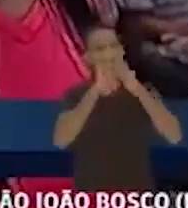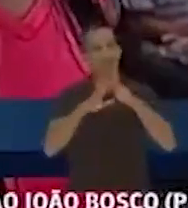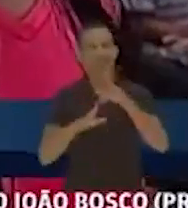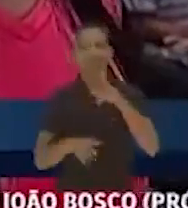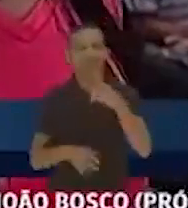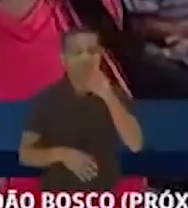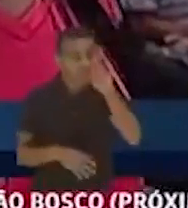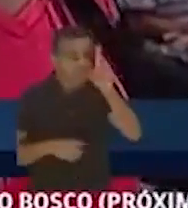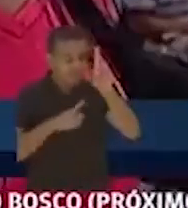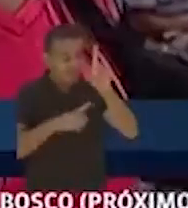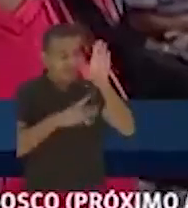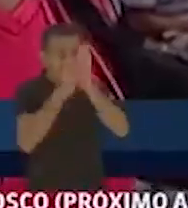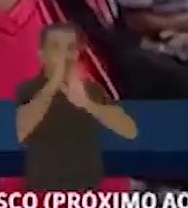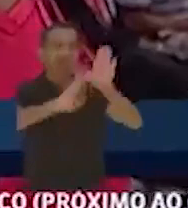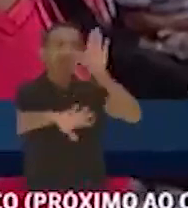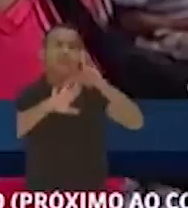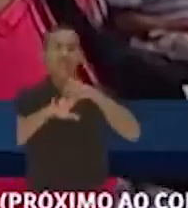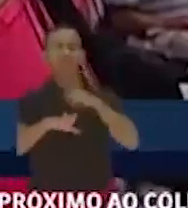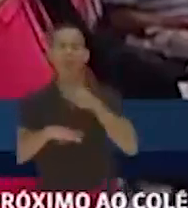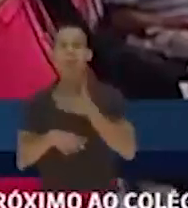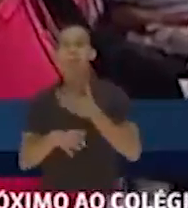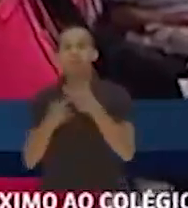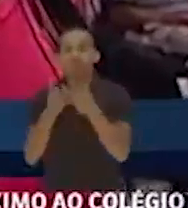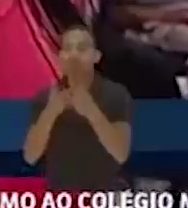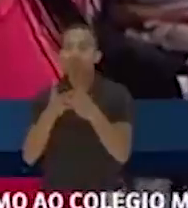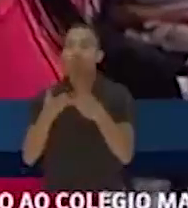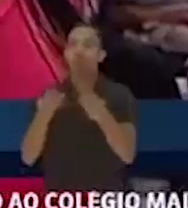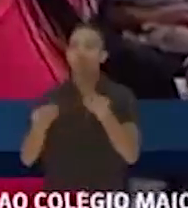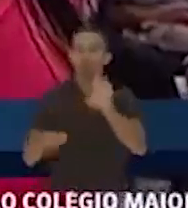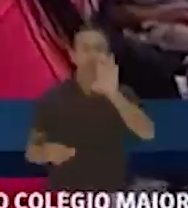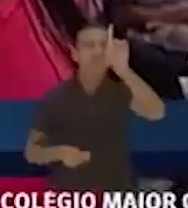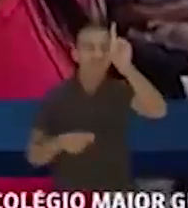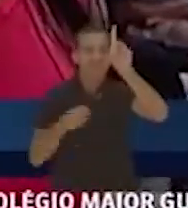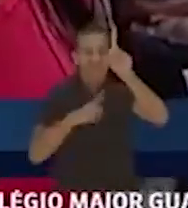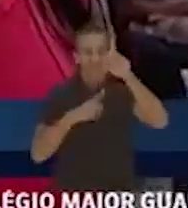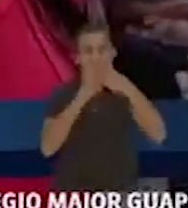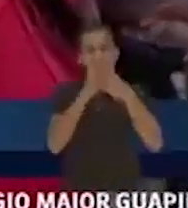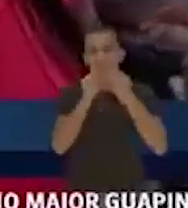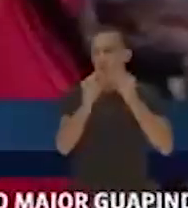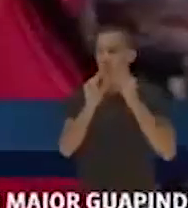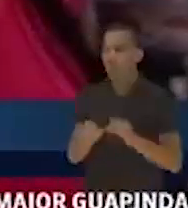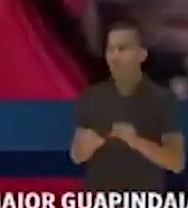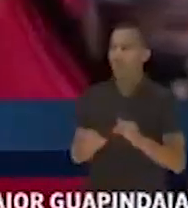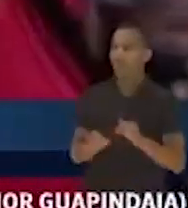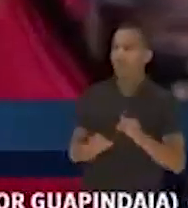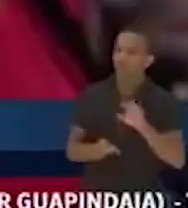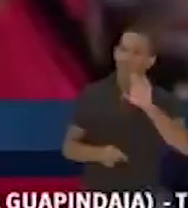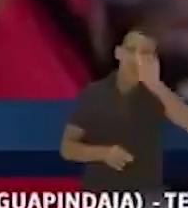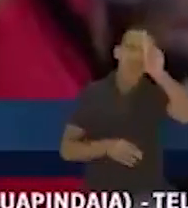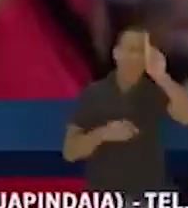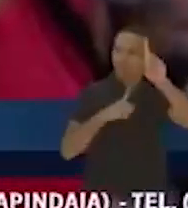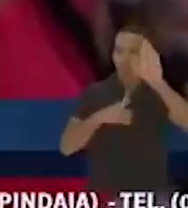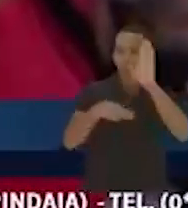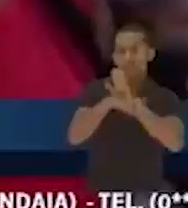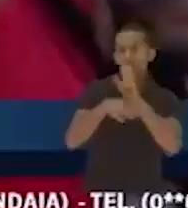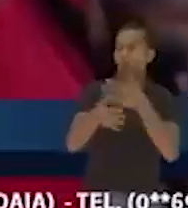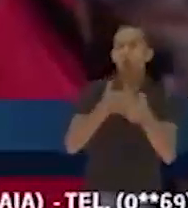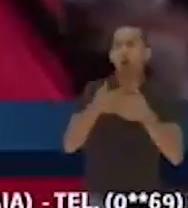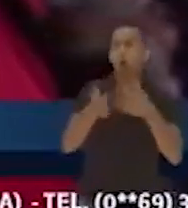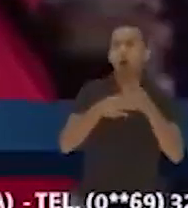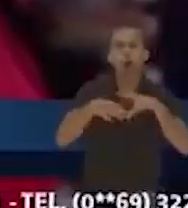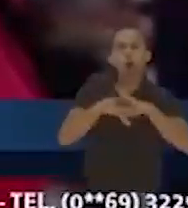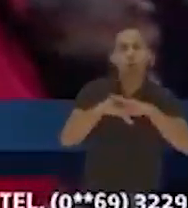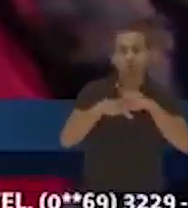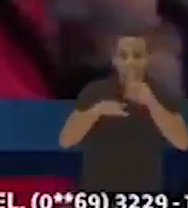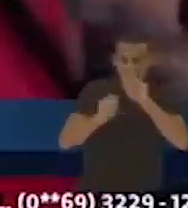curou. Eu sei, Deus cura mesmo. Deus cura de qualquer enfermidade, né? Você está com